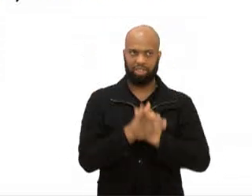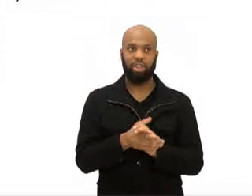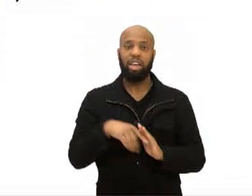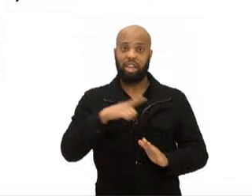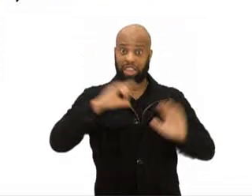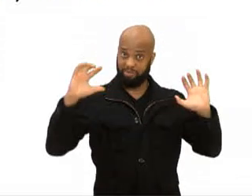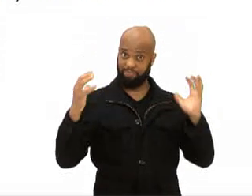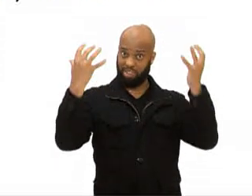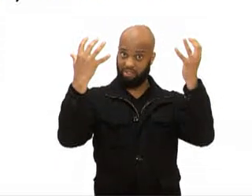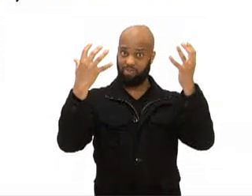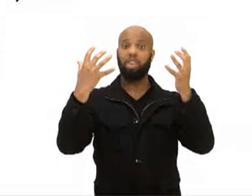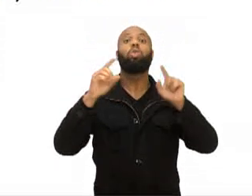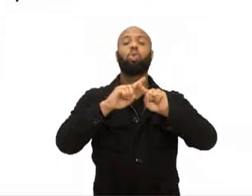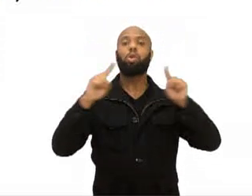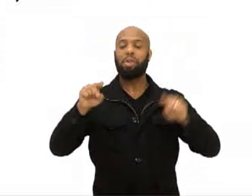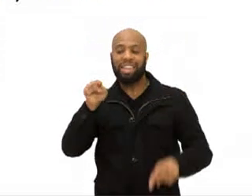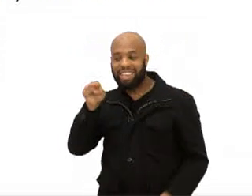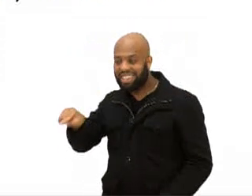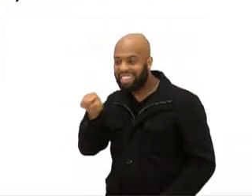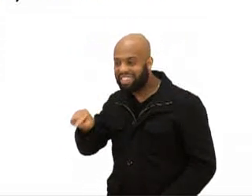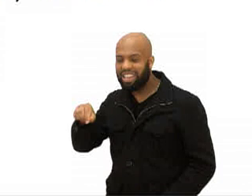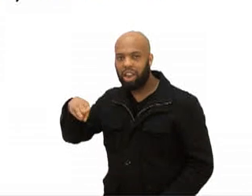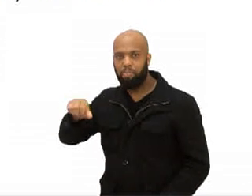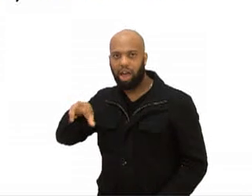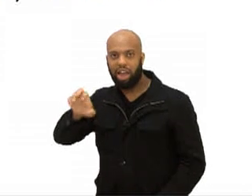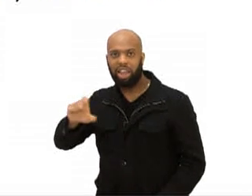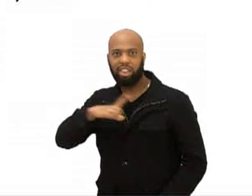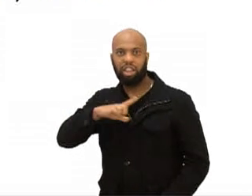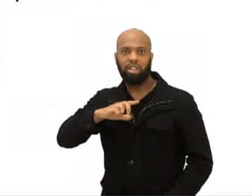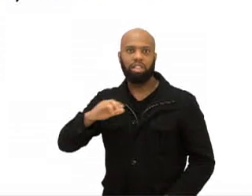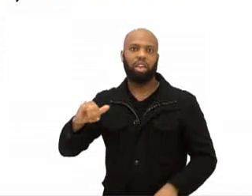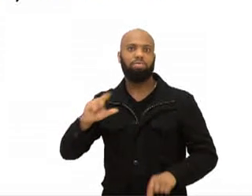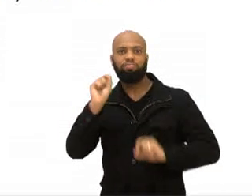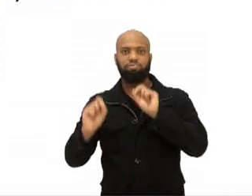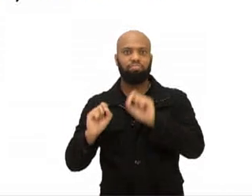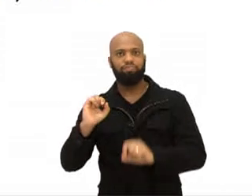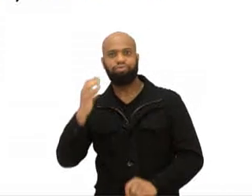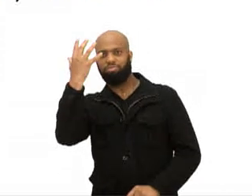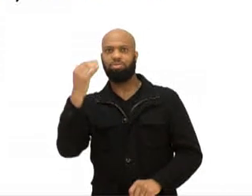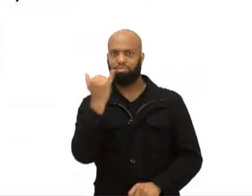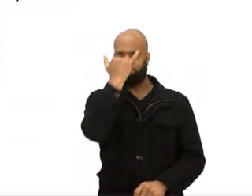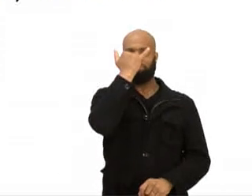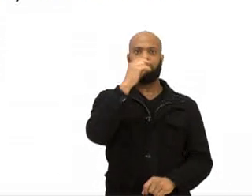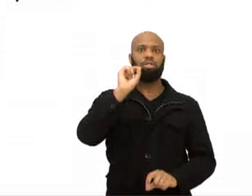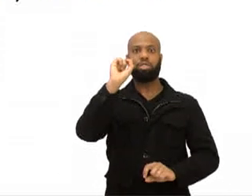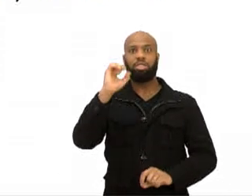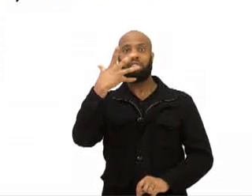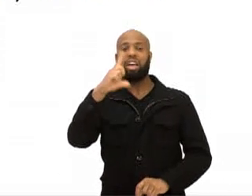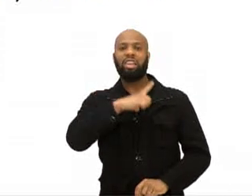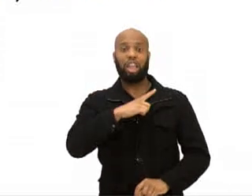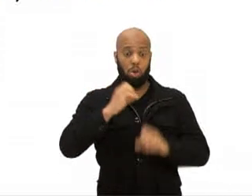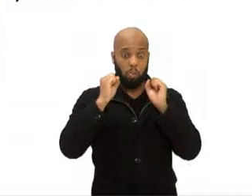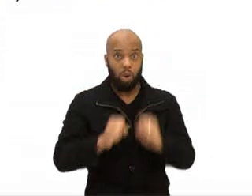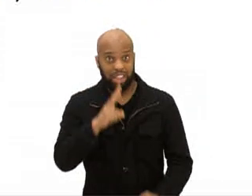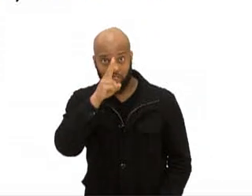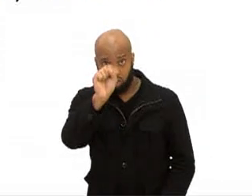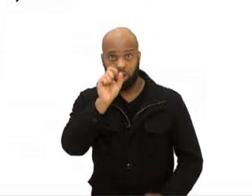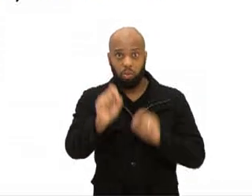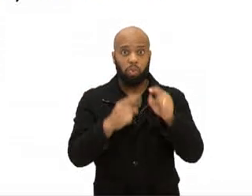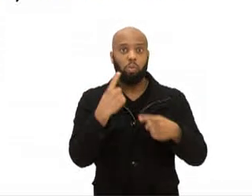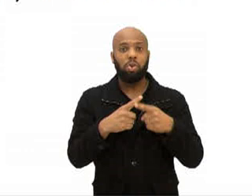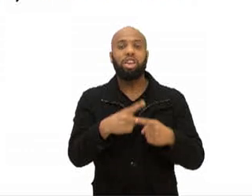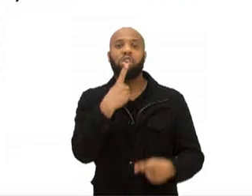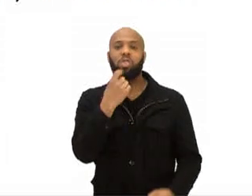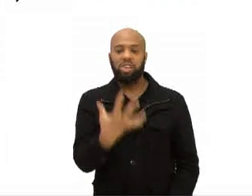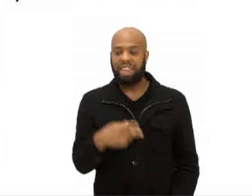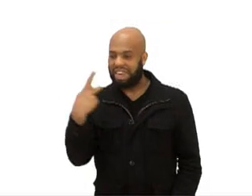meio do evento, porém, Mari sofre um acidente e o que a salva é um poder que jamais imaginou possuir. Afinal, seu sangue